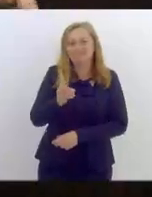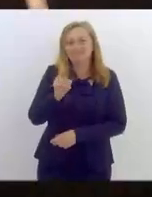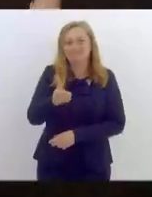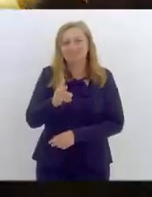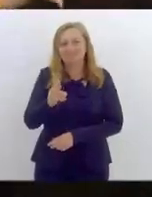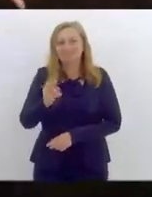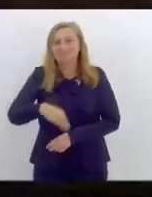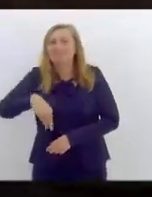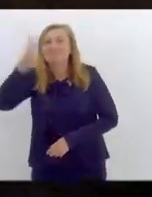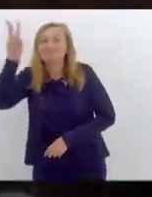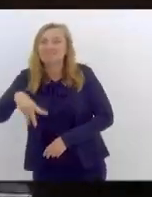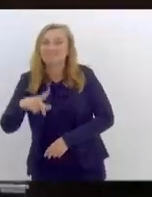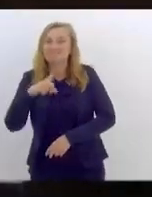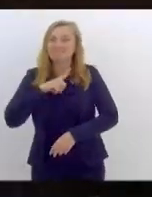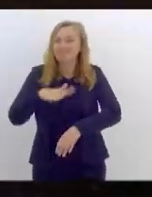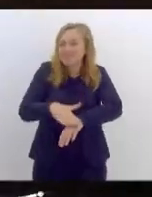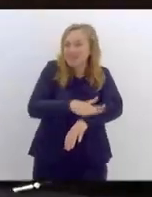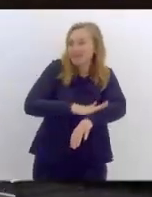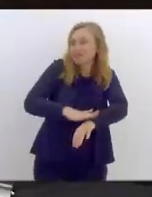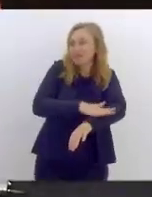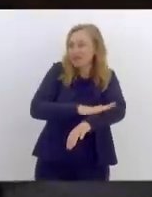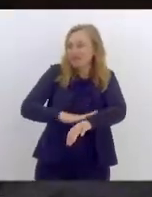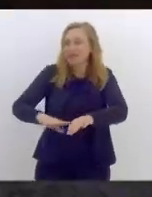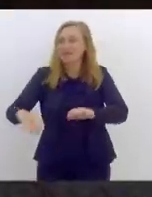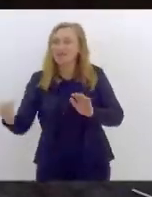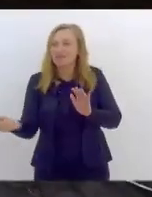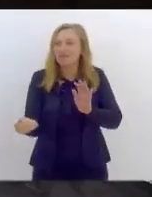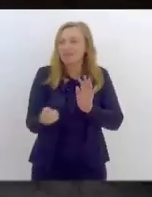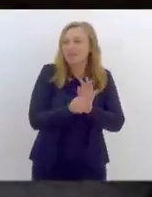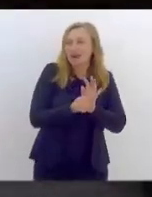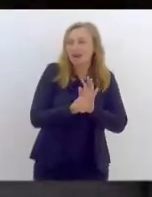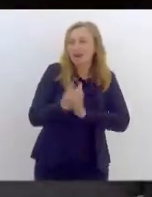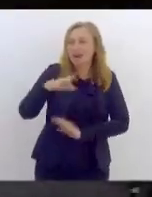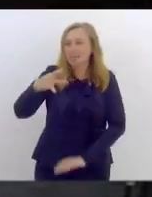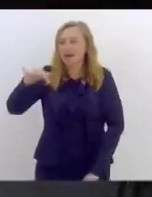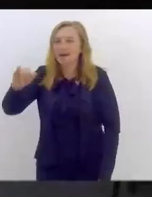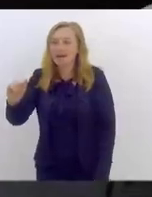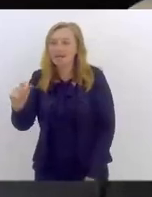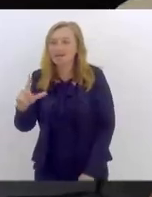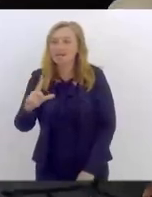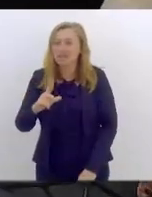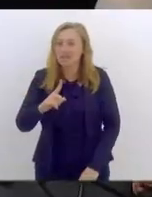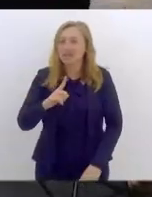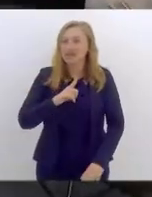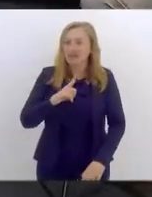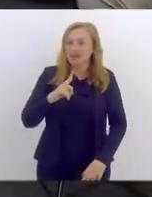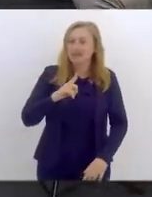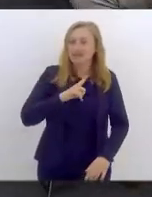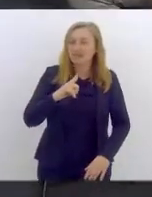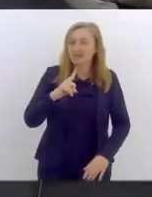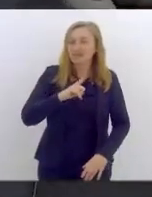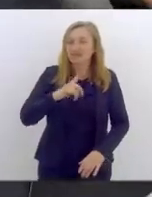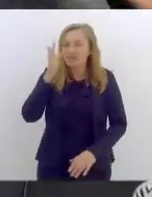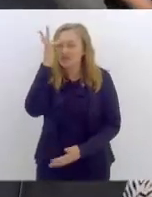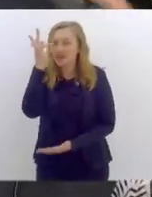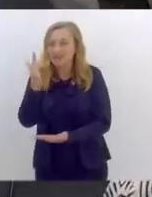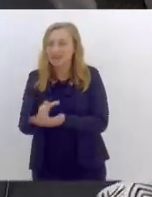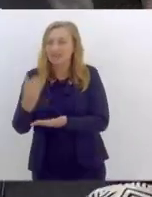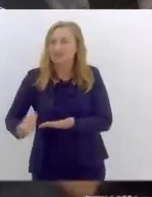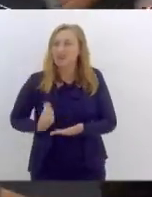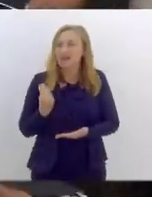na pele a marca Maria possui a mania de ter fé na